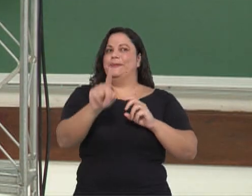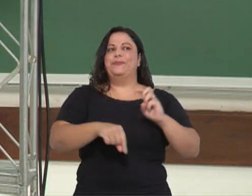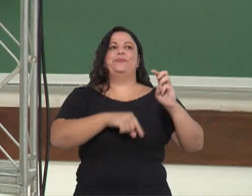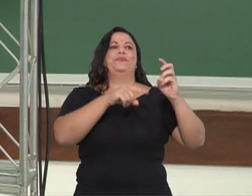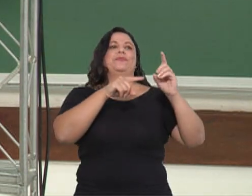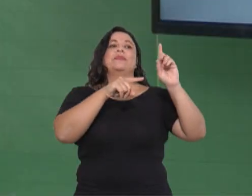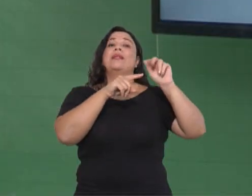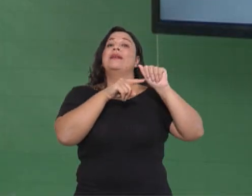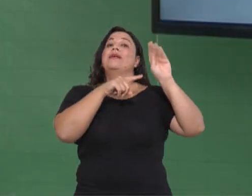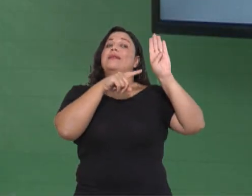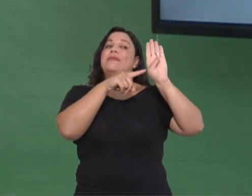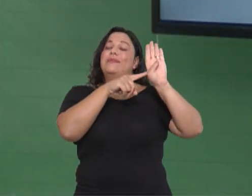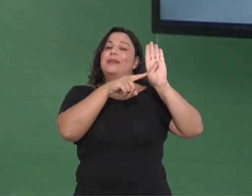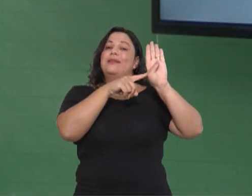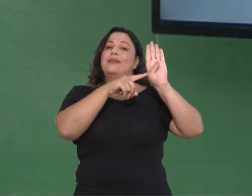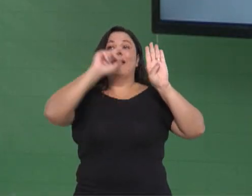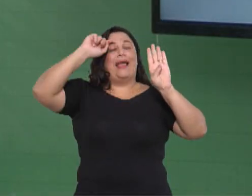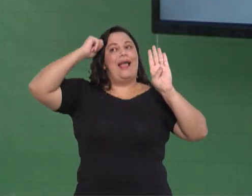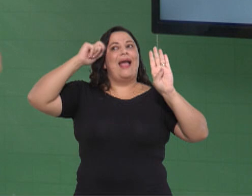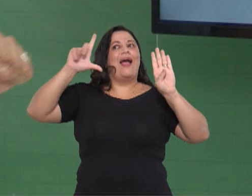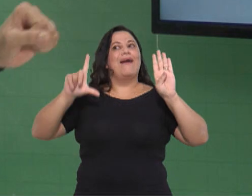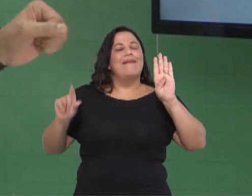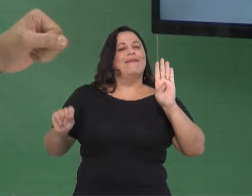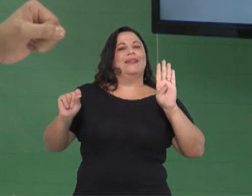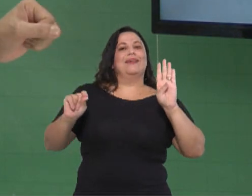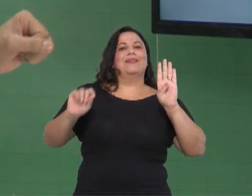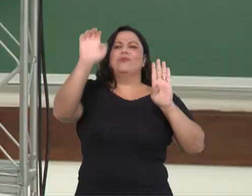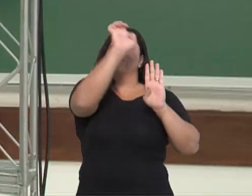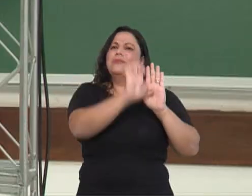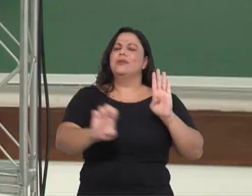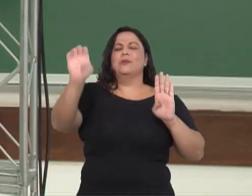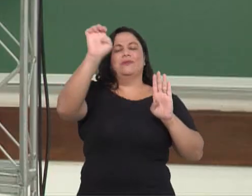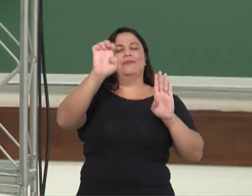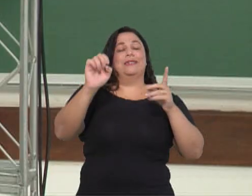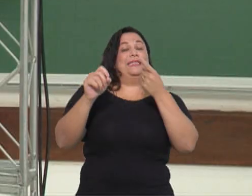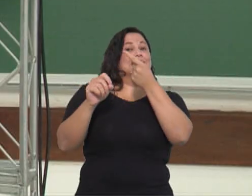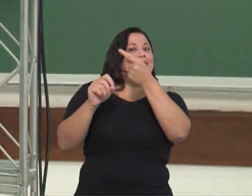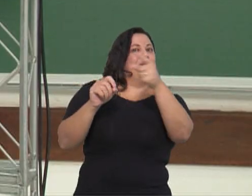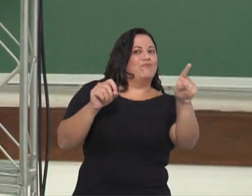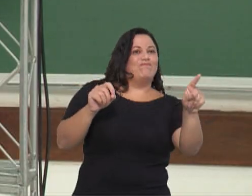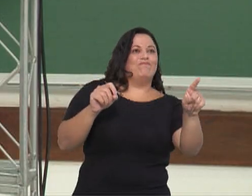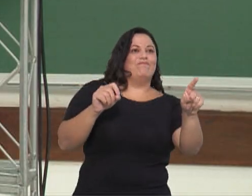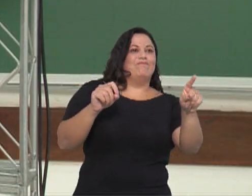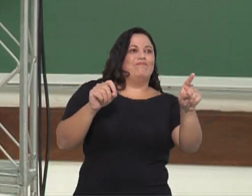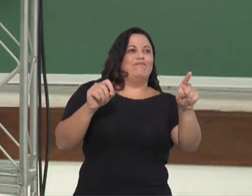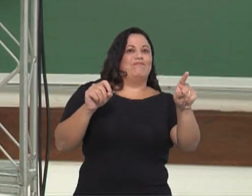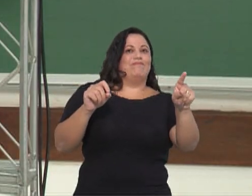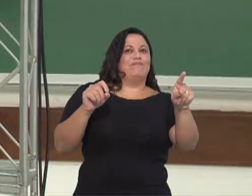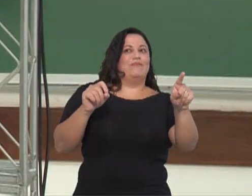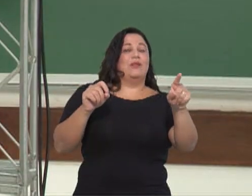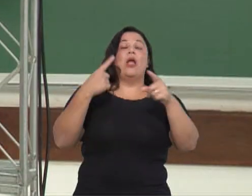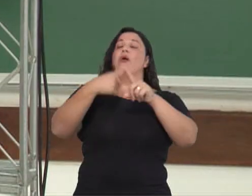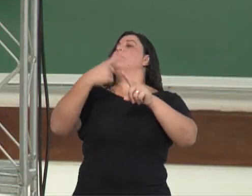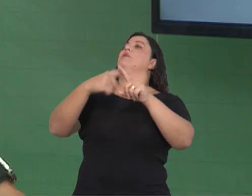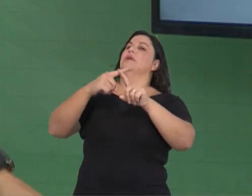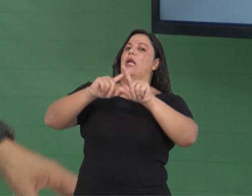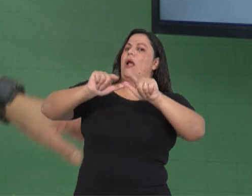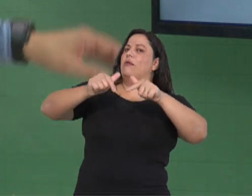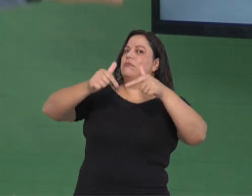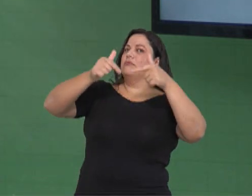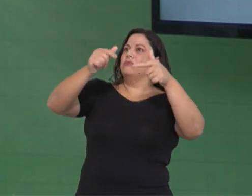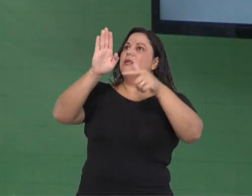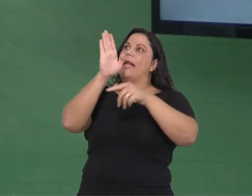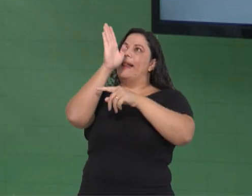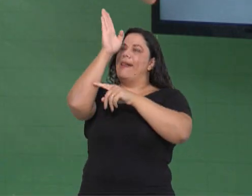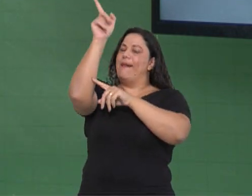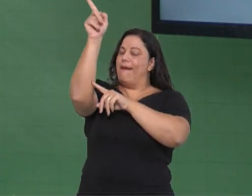africanos e europeus? Não necessariamente. A luta lá na Europa pode até ter